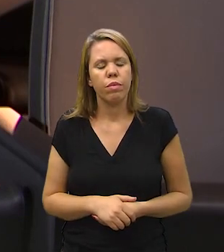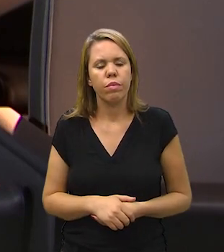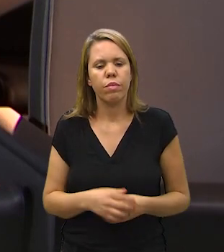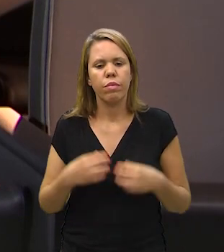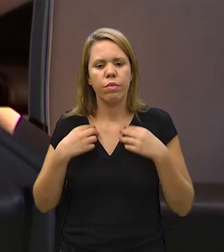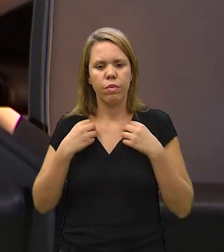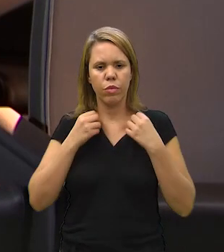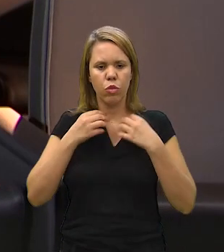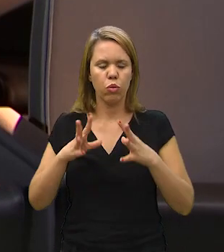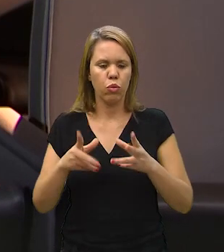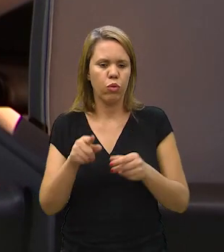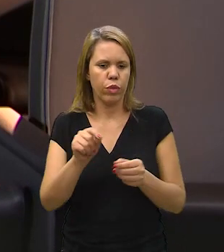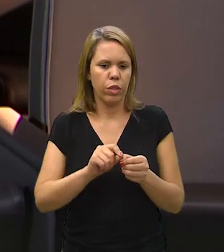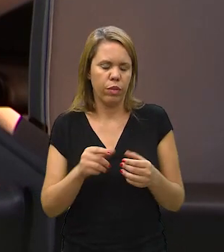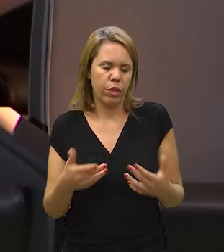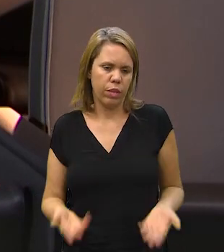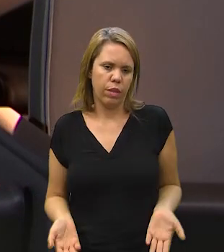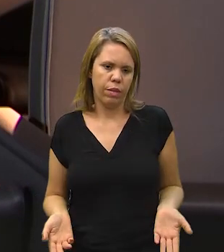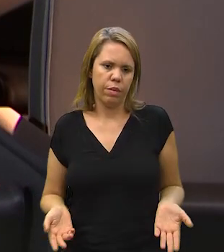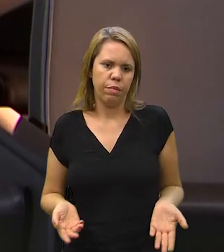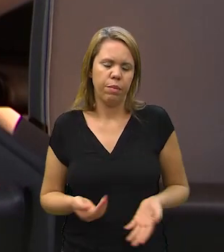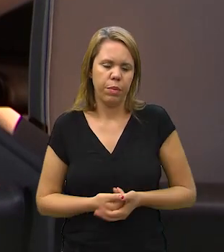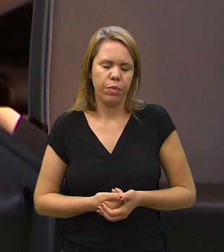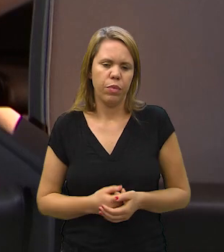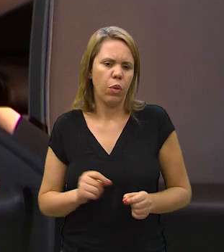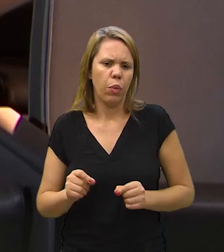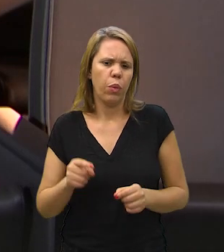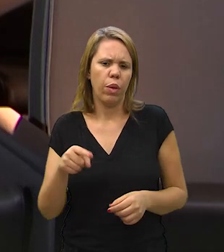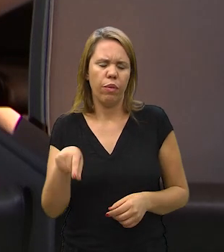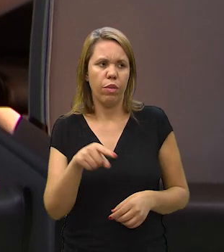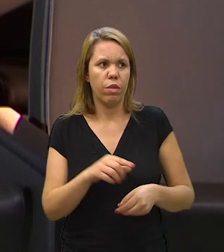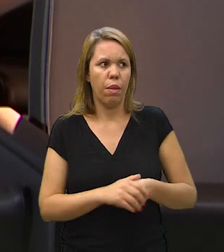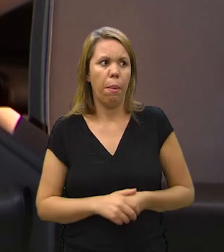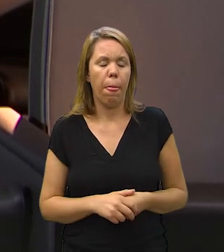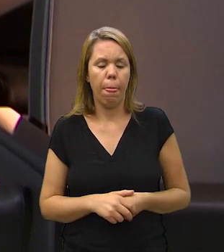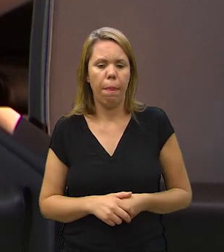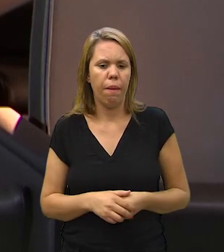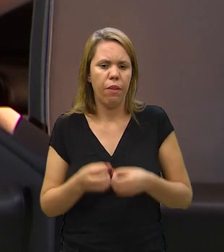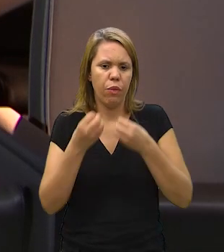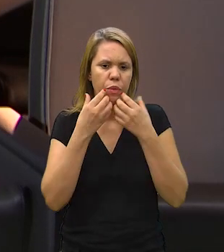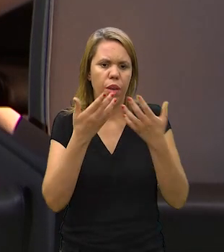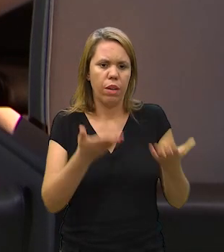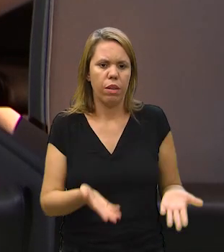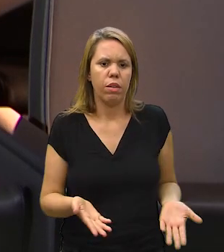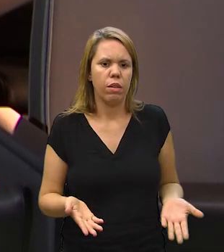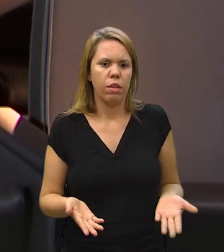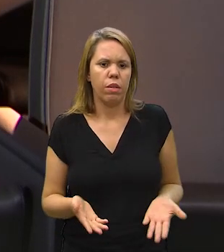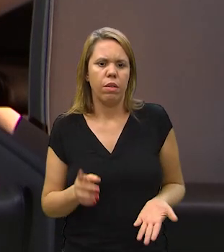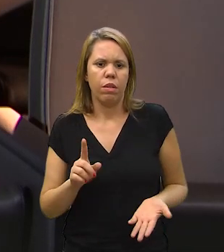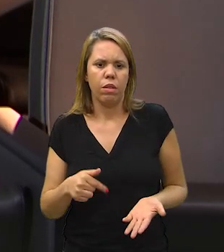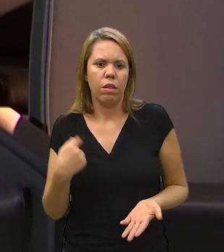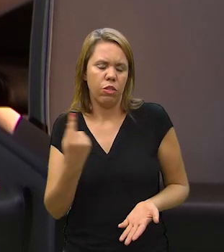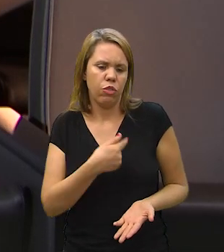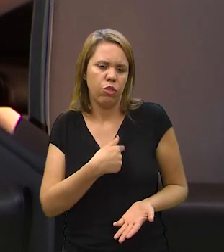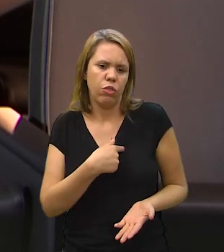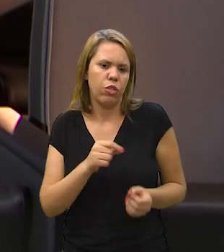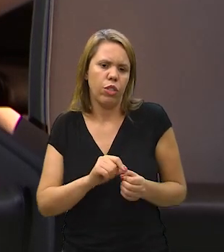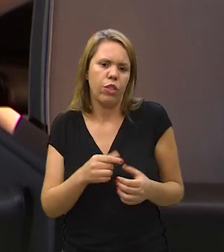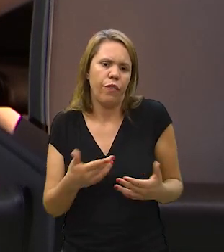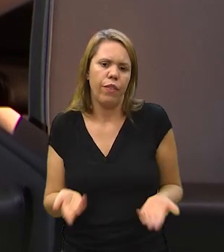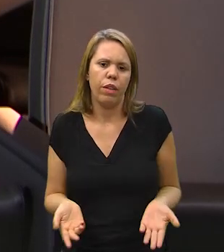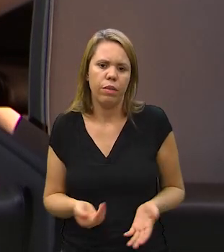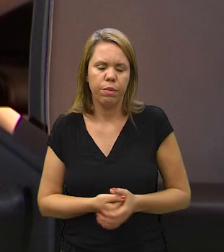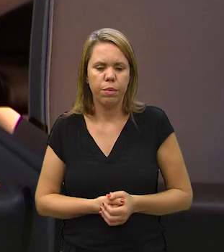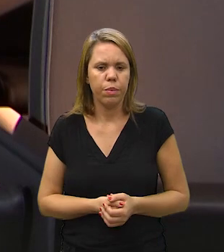E de tudo que vocês fizeram, né? O que vocês diriam assim, isso a gente não deveria ter